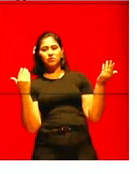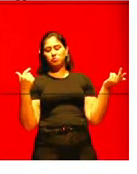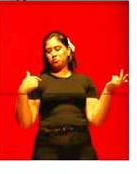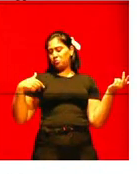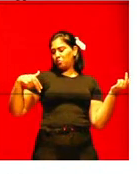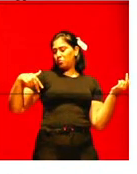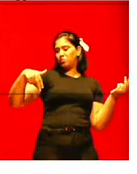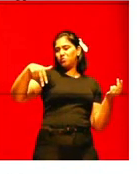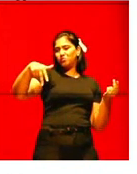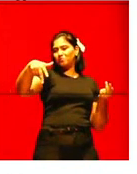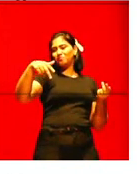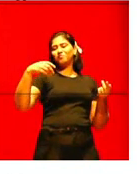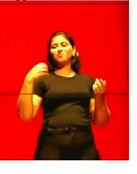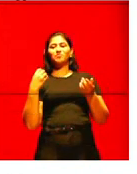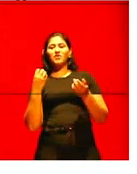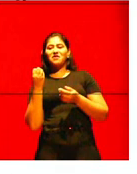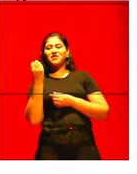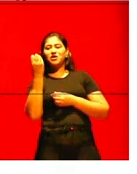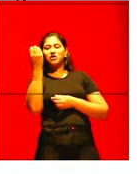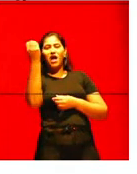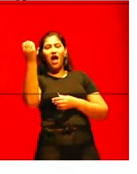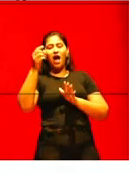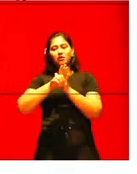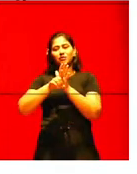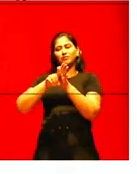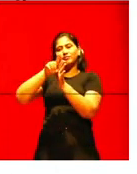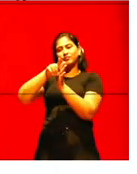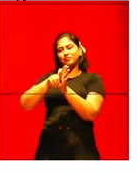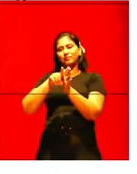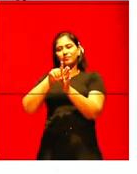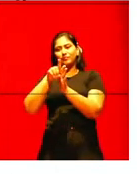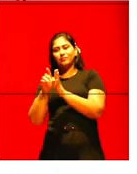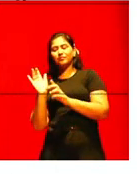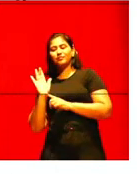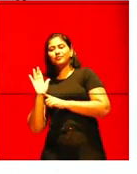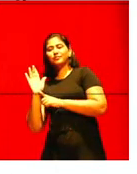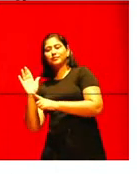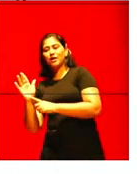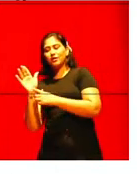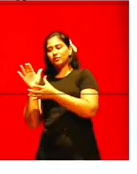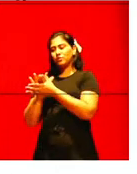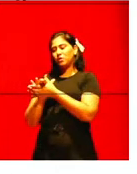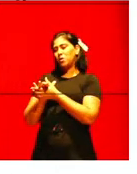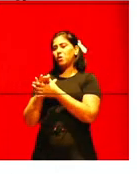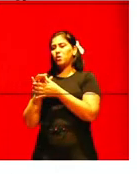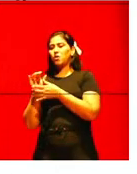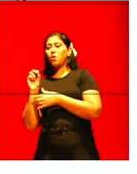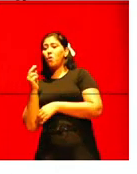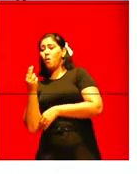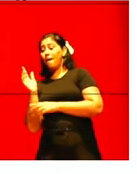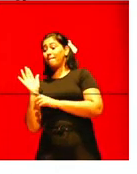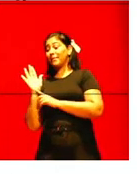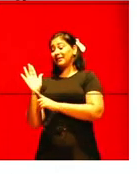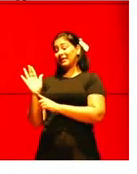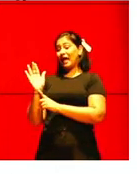calçada. Viajarão de trem de ferro e apresentarão sua esposa ou sua senhora em vez de apresentar sua